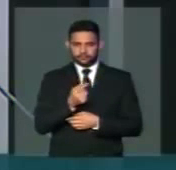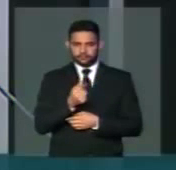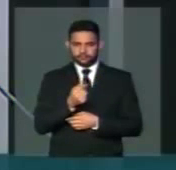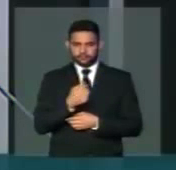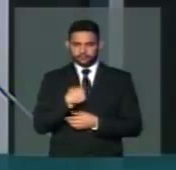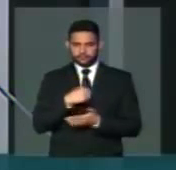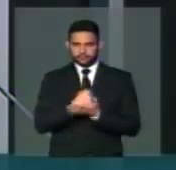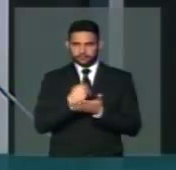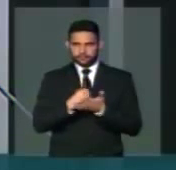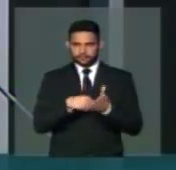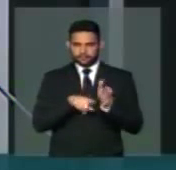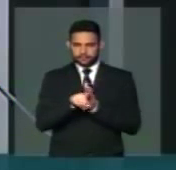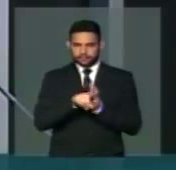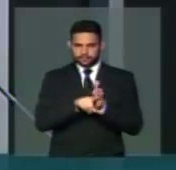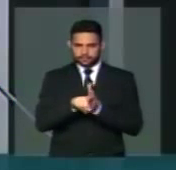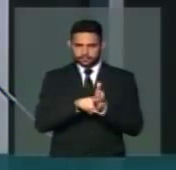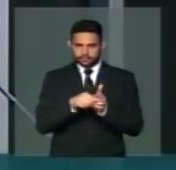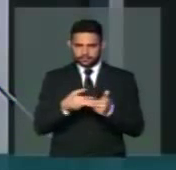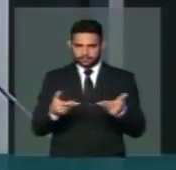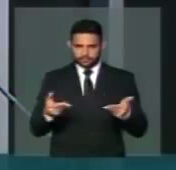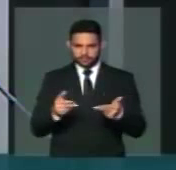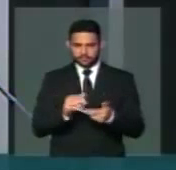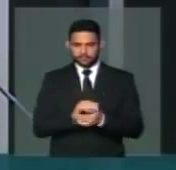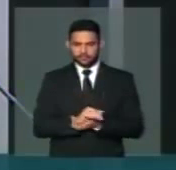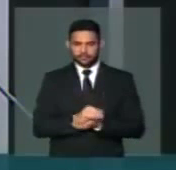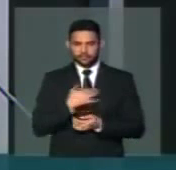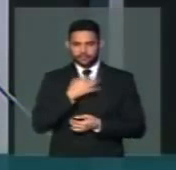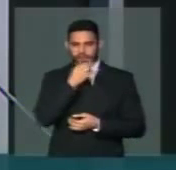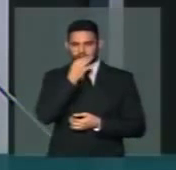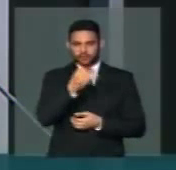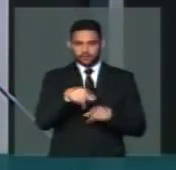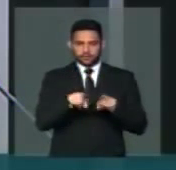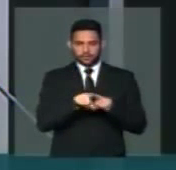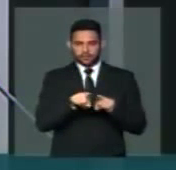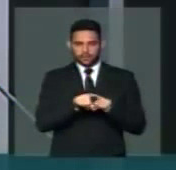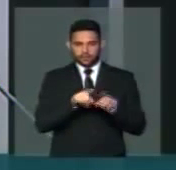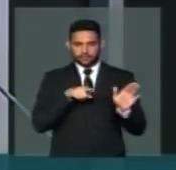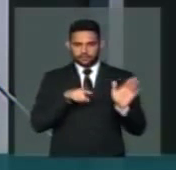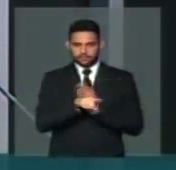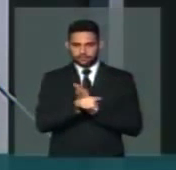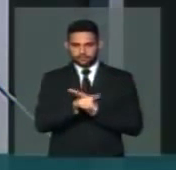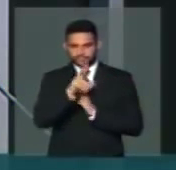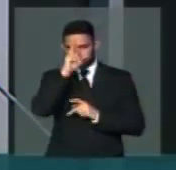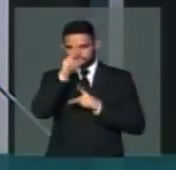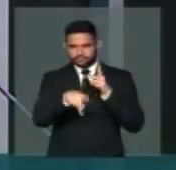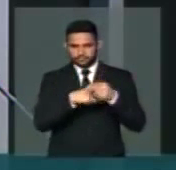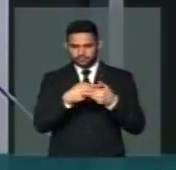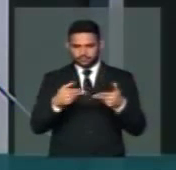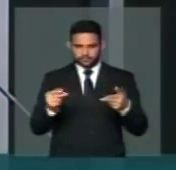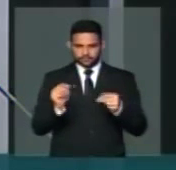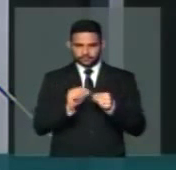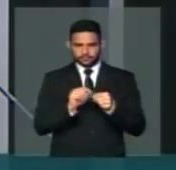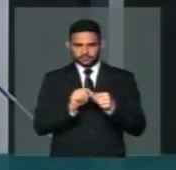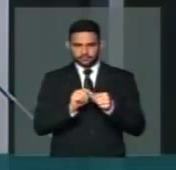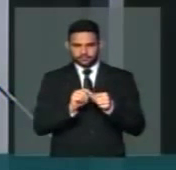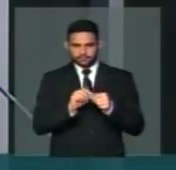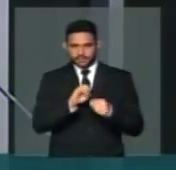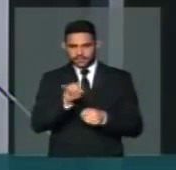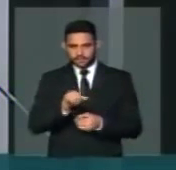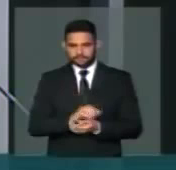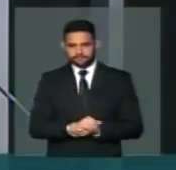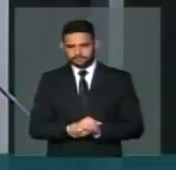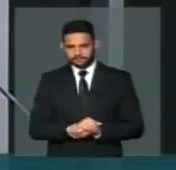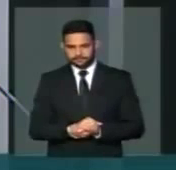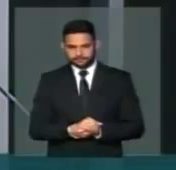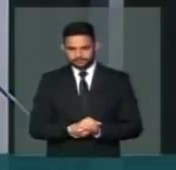para contratar pesquisas, sugeriríamos também indagar a população se